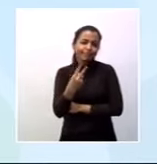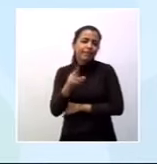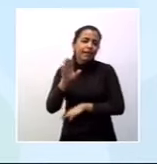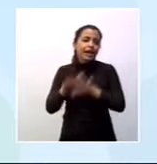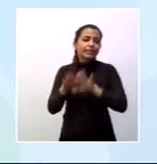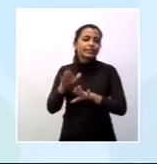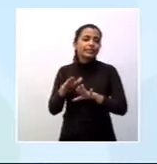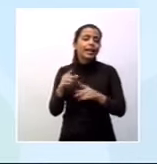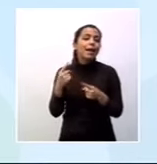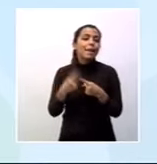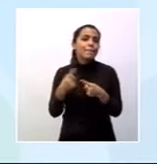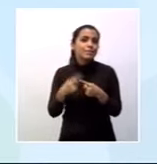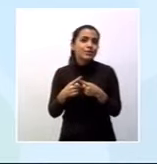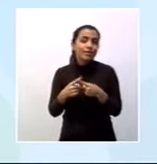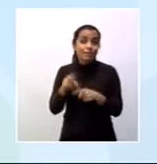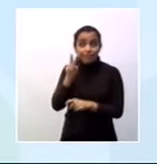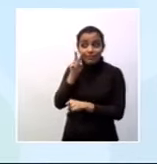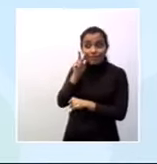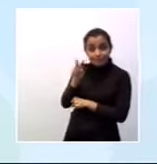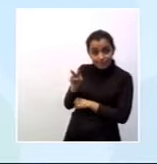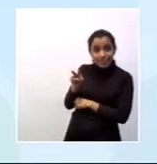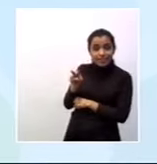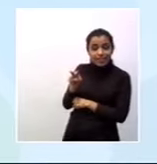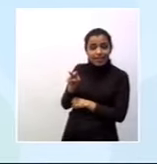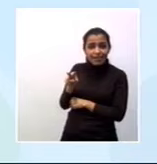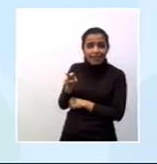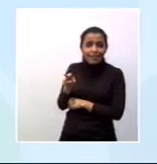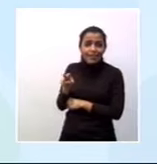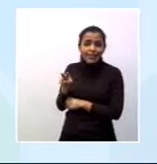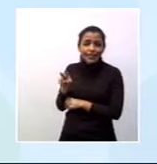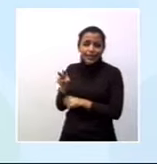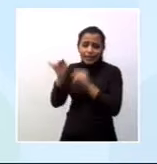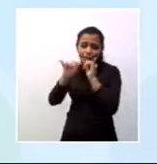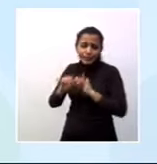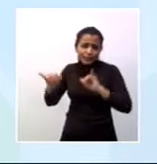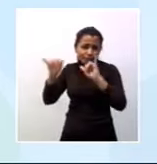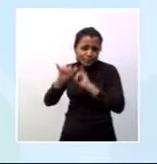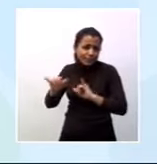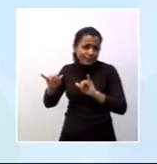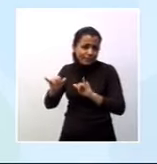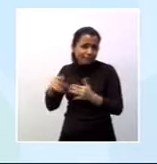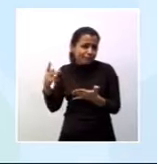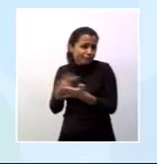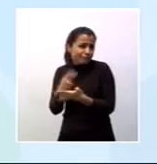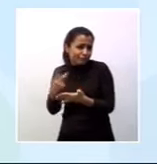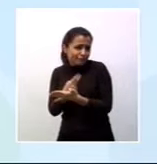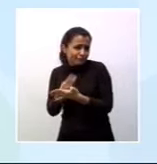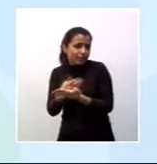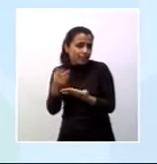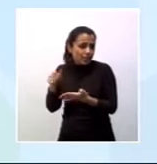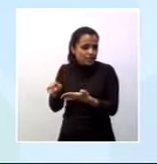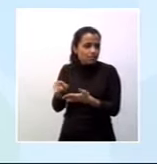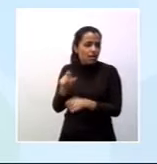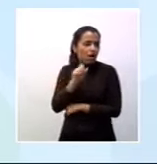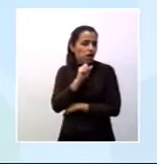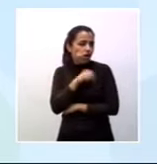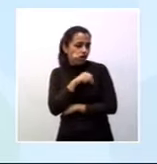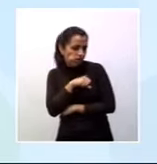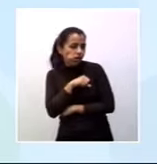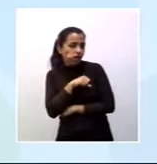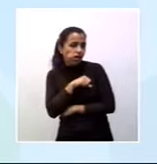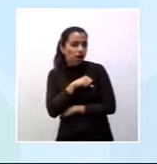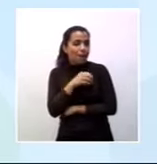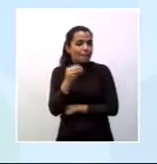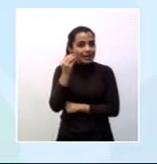vezes a gente vai só chamada mas quando é realmente abre todas as notícias que a gente olha lá chamado então isso é uma notícia nossa